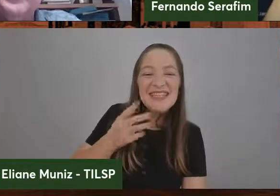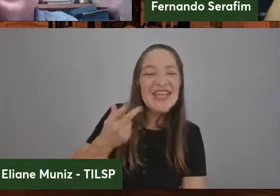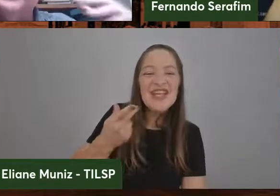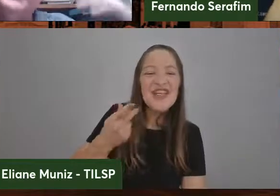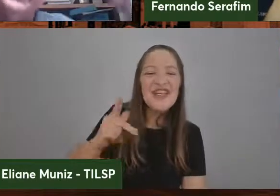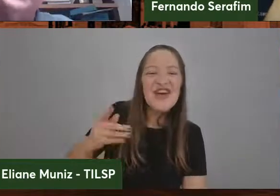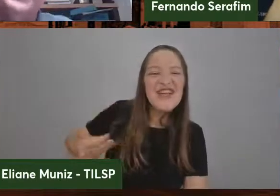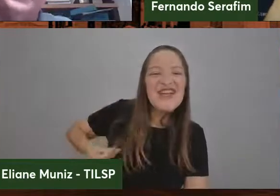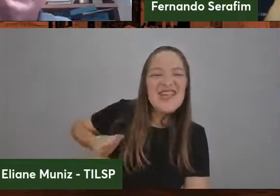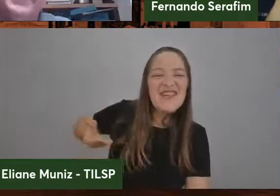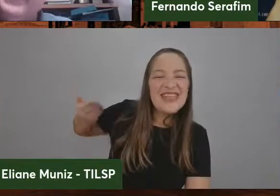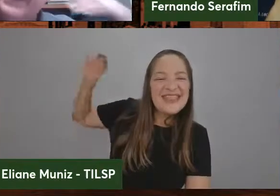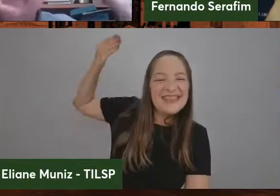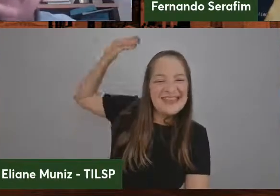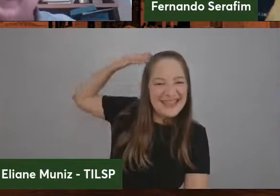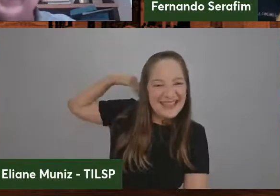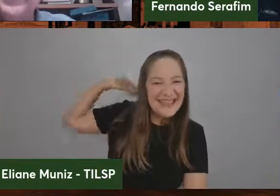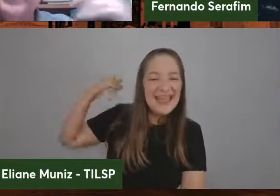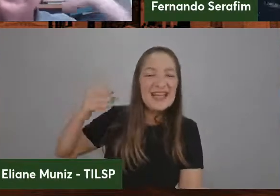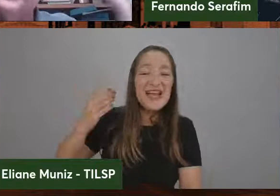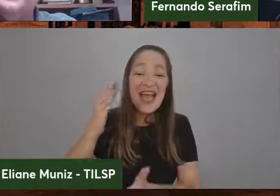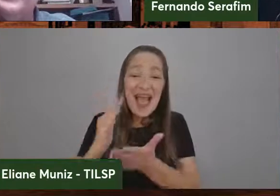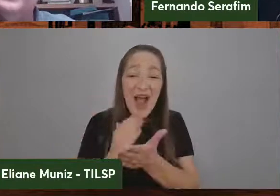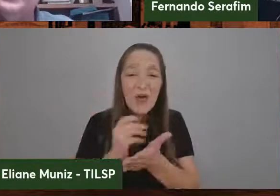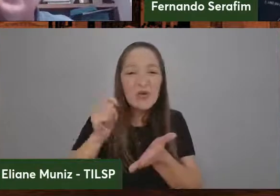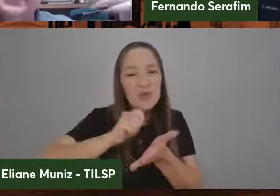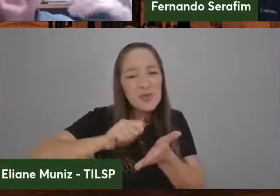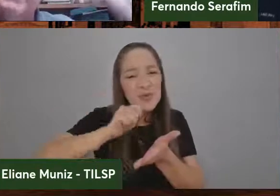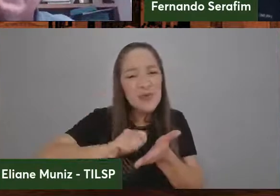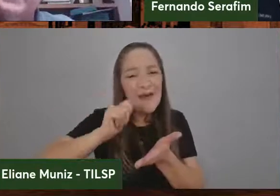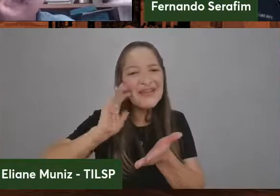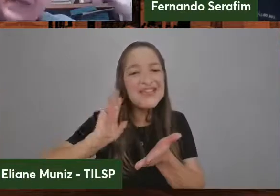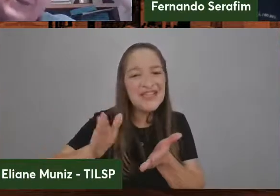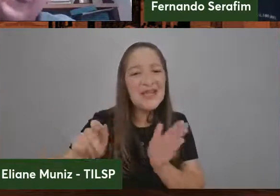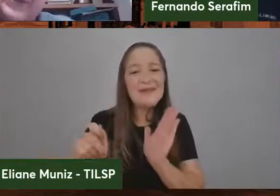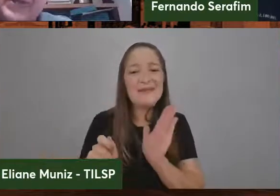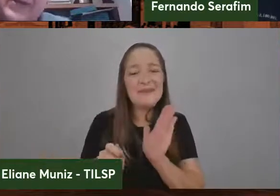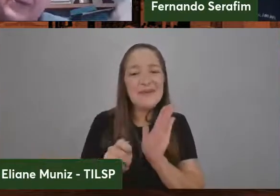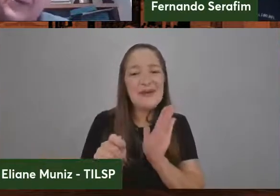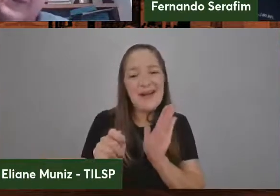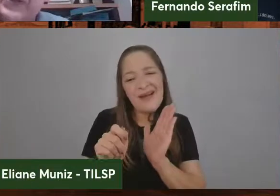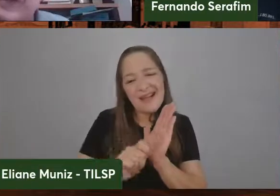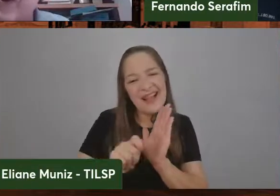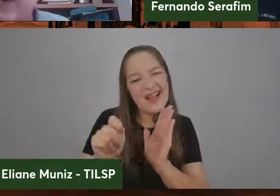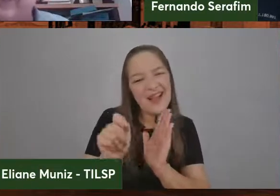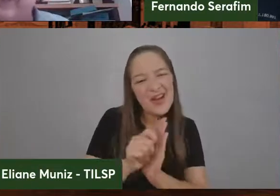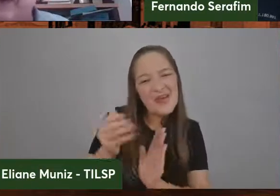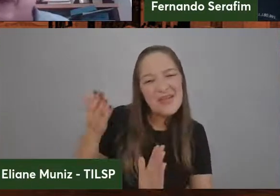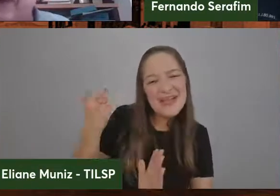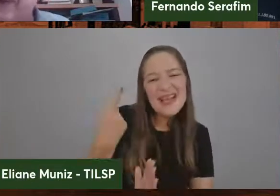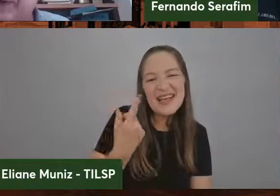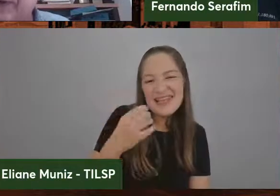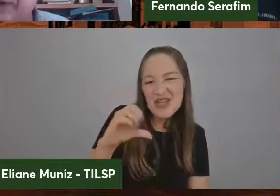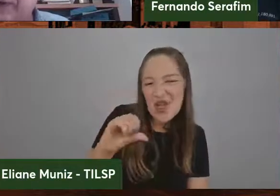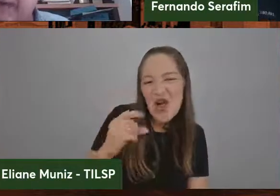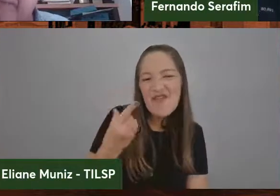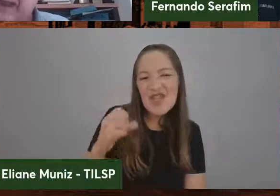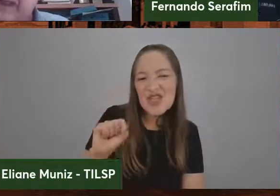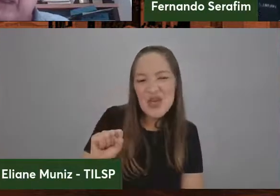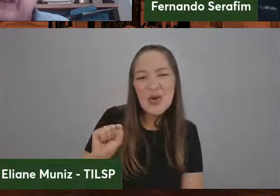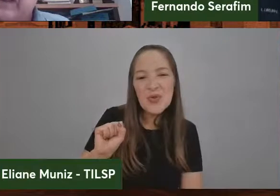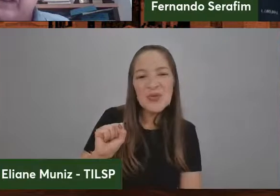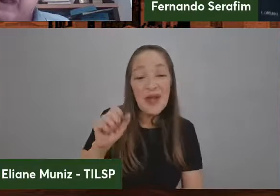alguns autores que já se foram, né, ou do século passado, ou do século XIX ou XVIII,